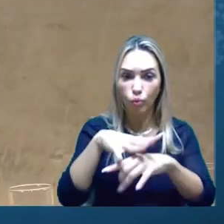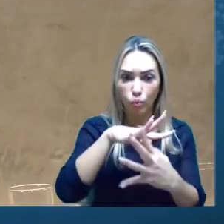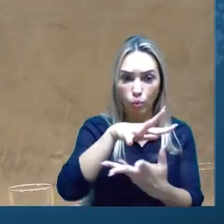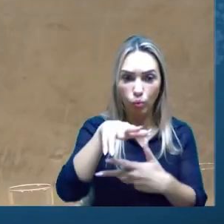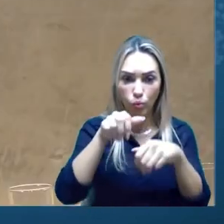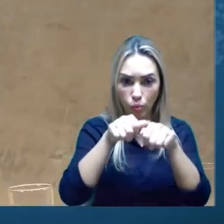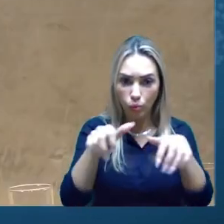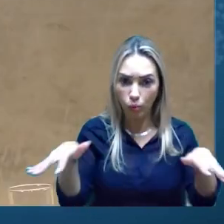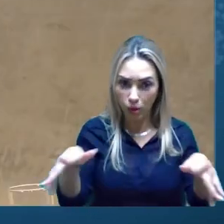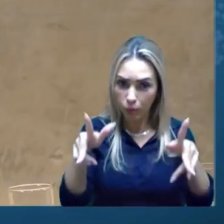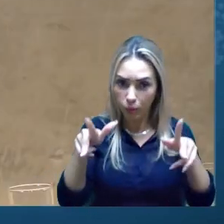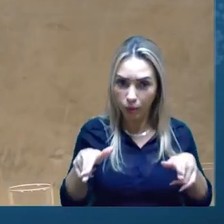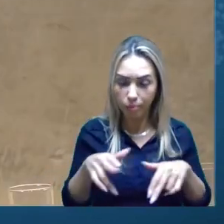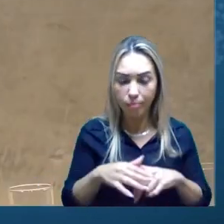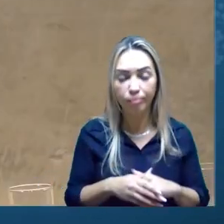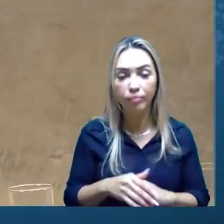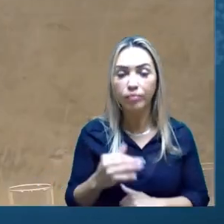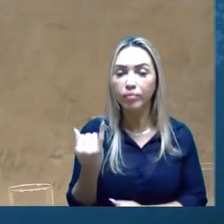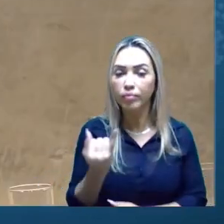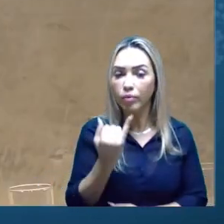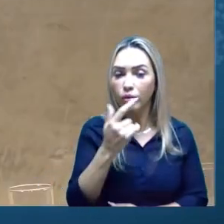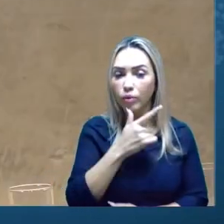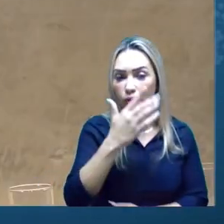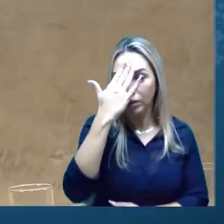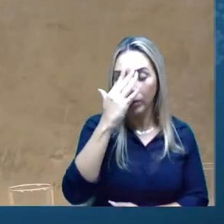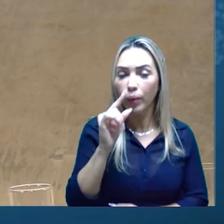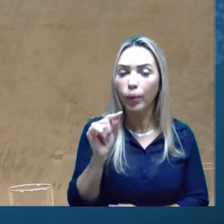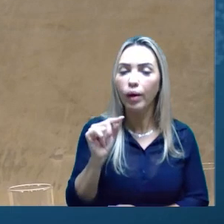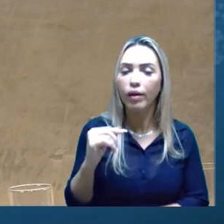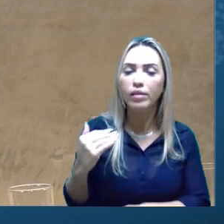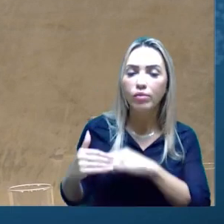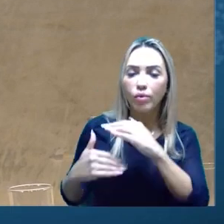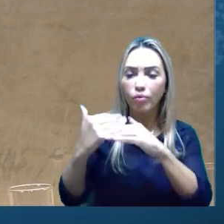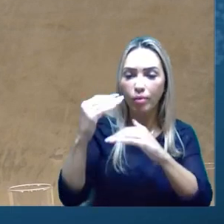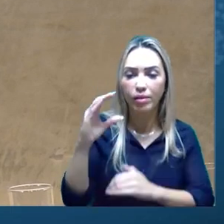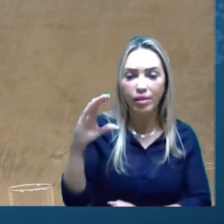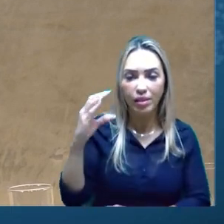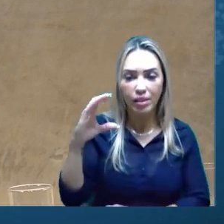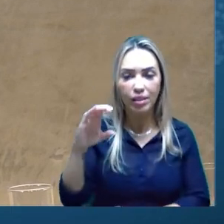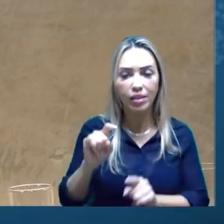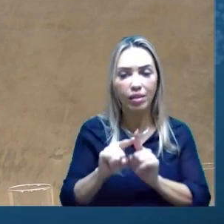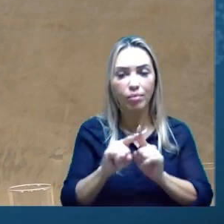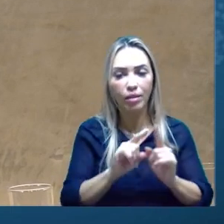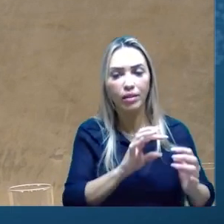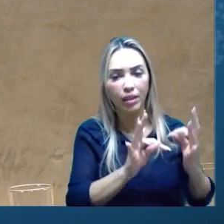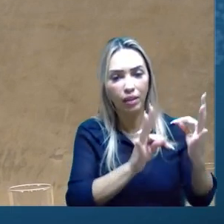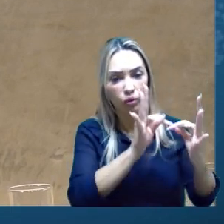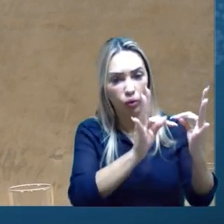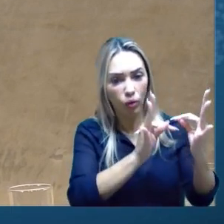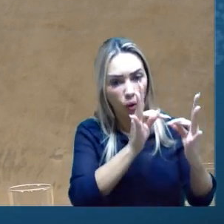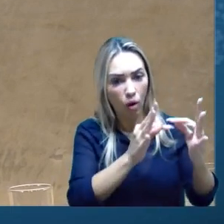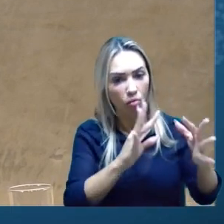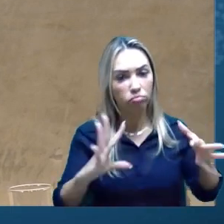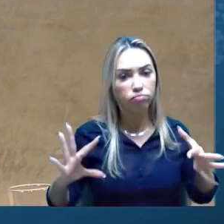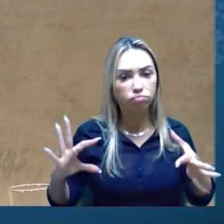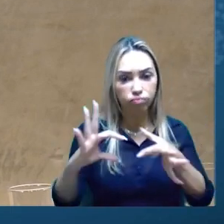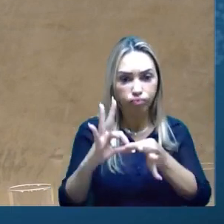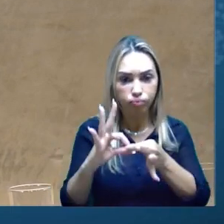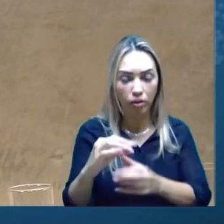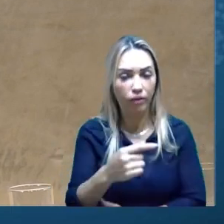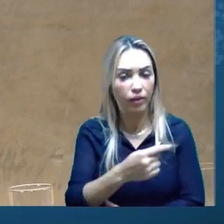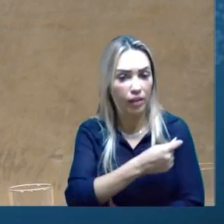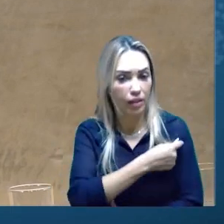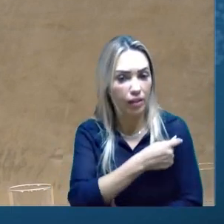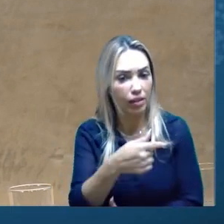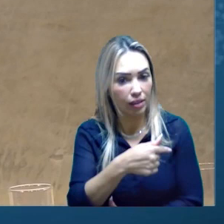que o desenvolvimento científico e tecnológico associado à vacina é